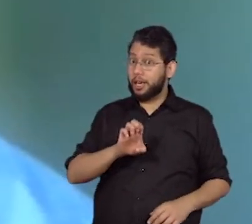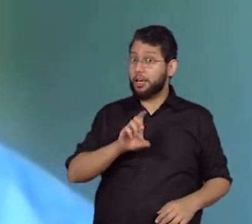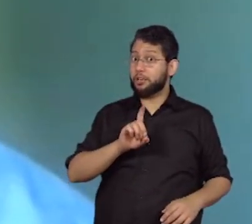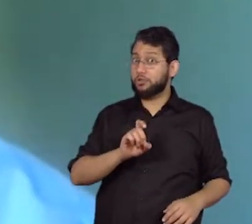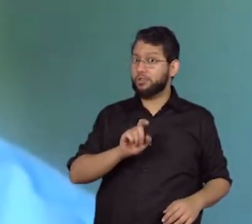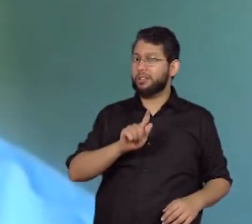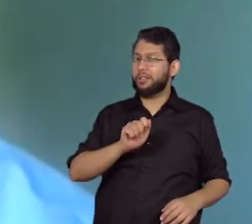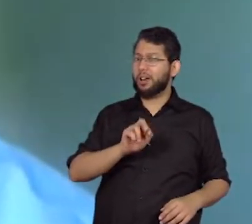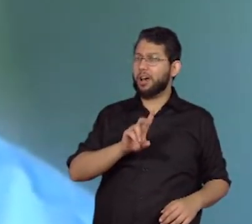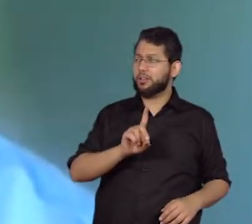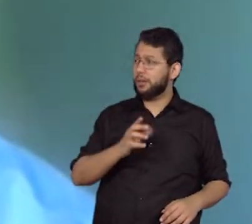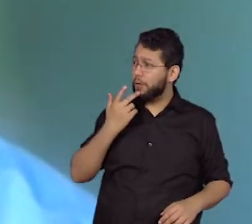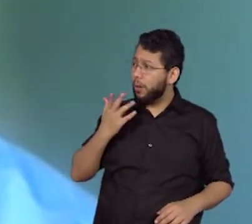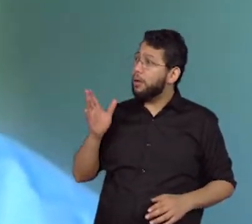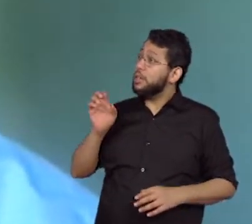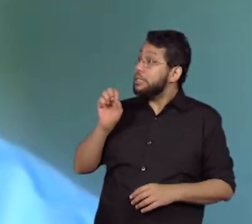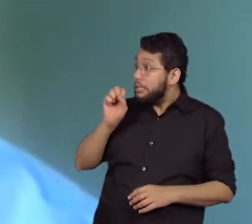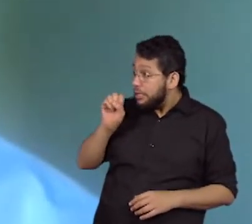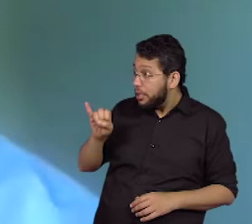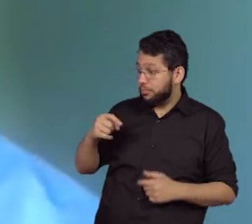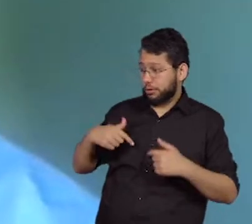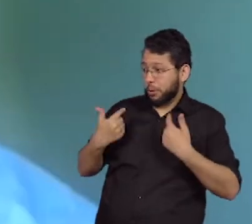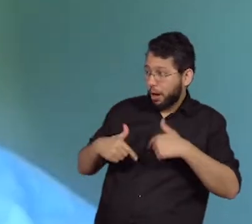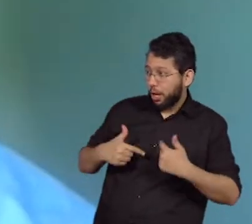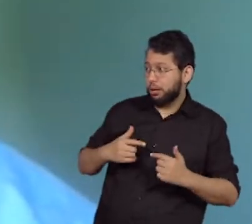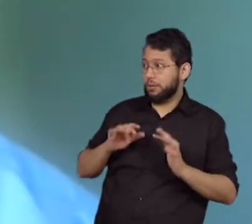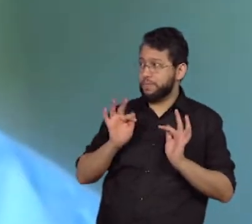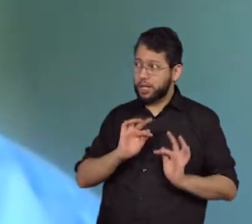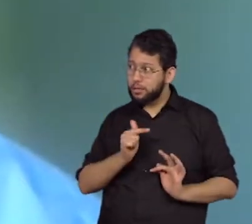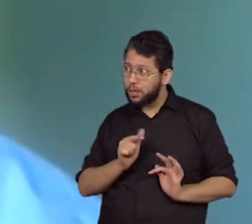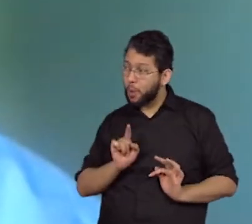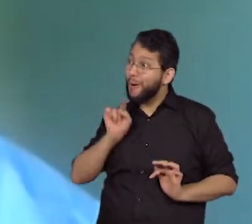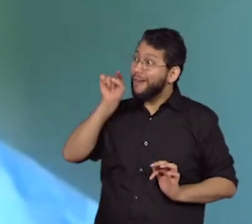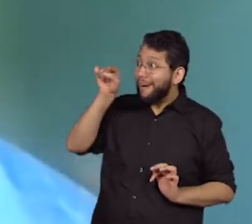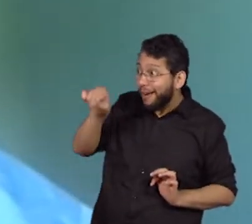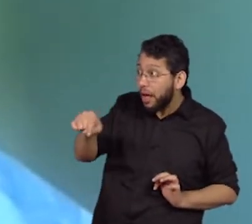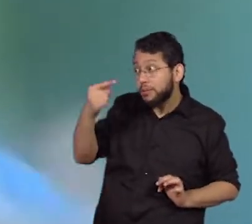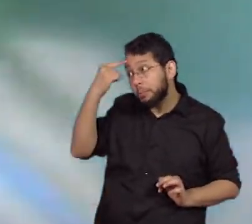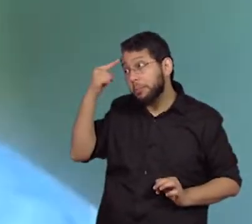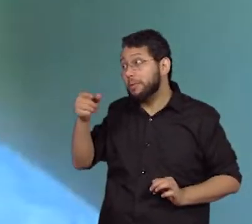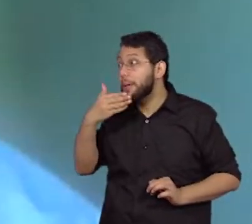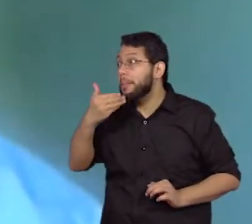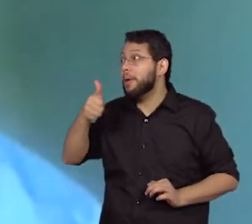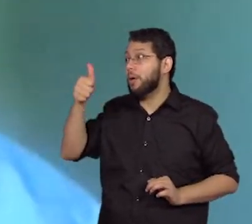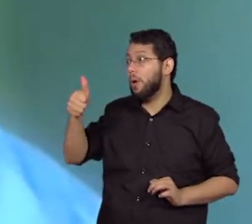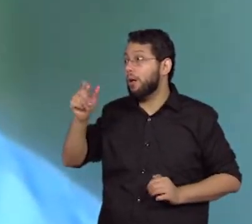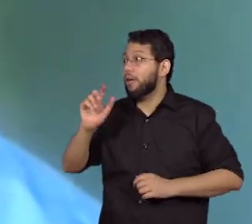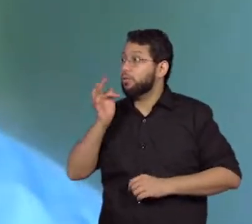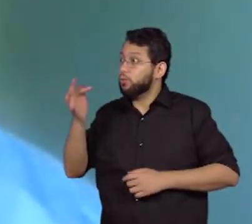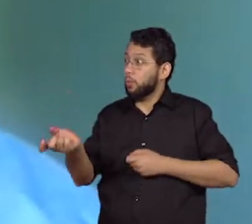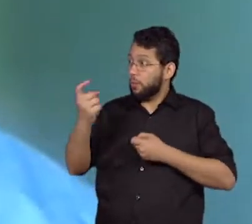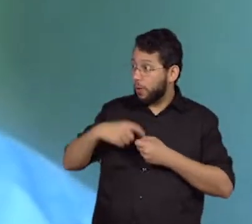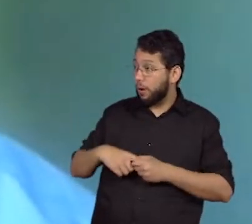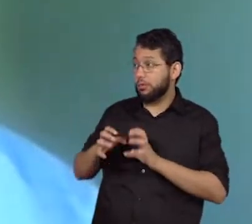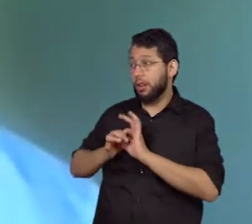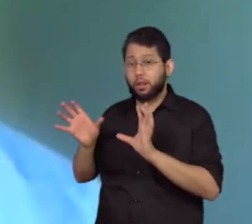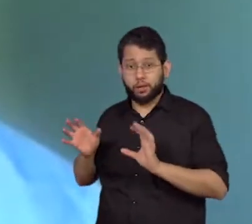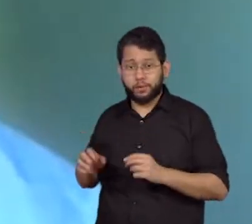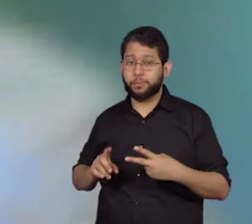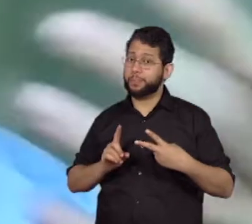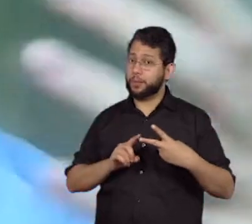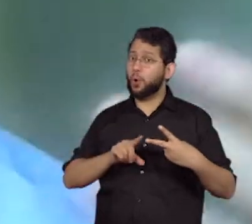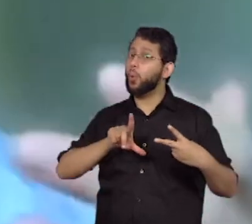Edgardo falou, Gui, se é o que te faz feliz, se é o que você acredita que vai ser melhor, faça. O Luiz também